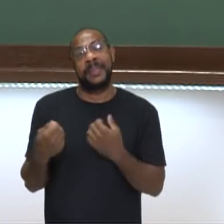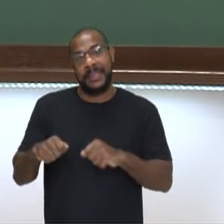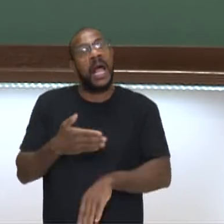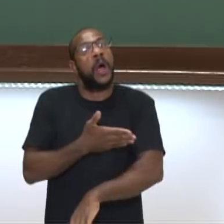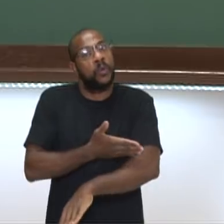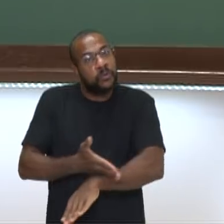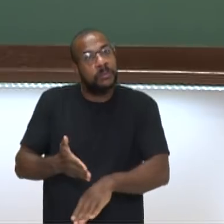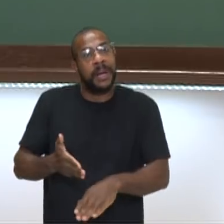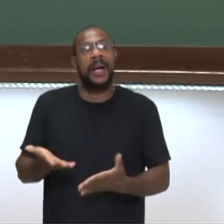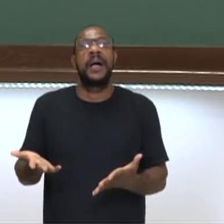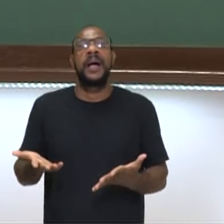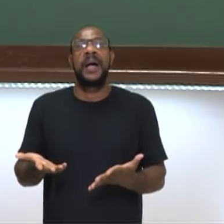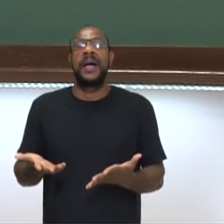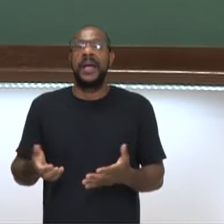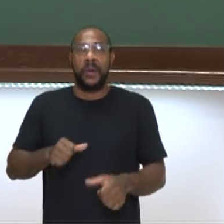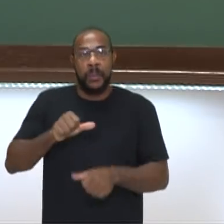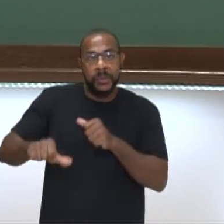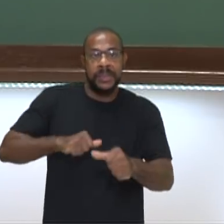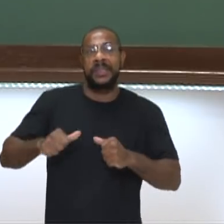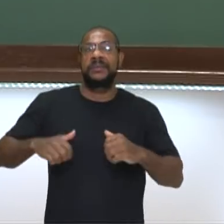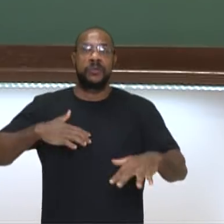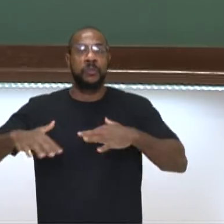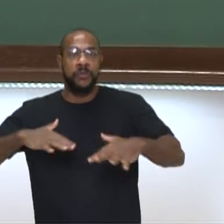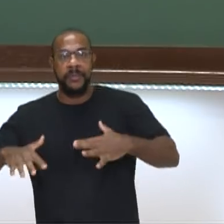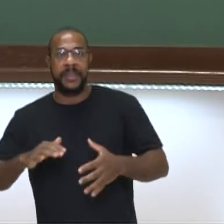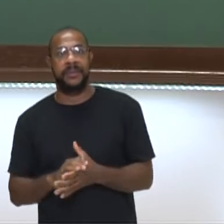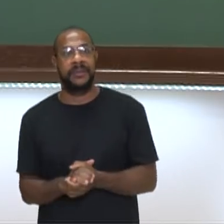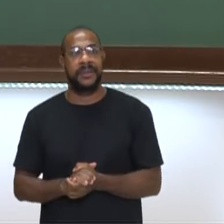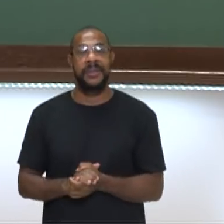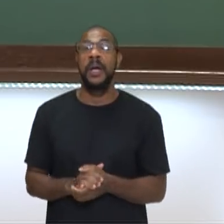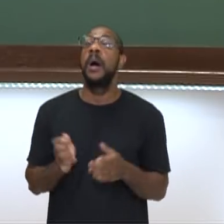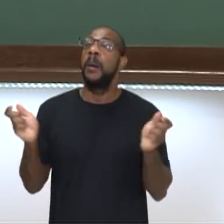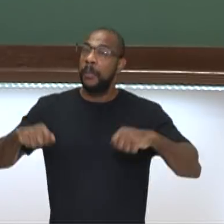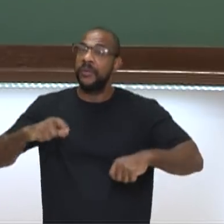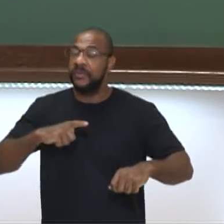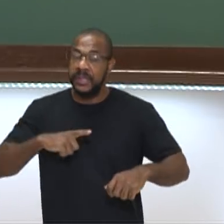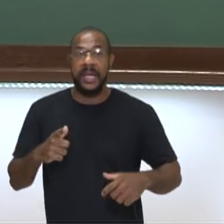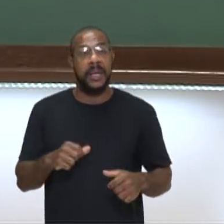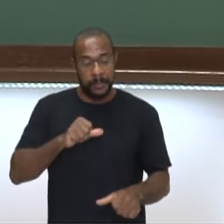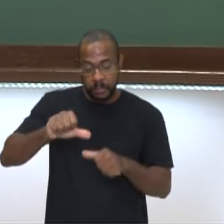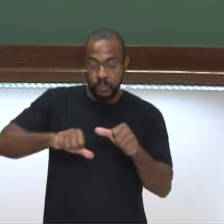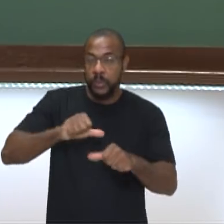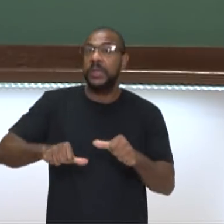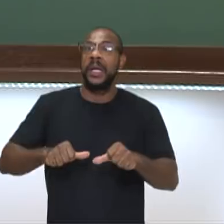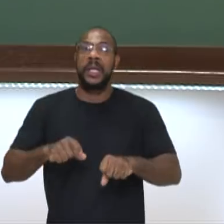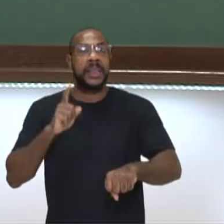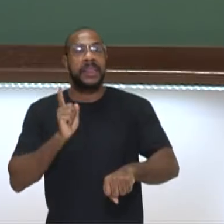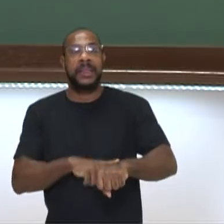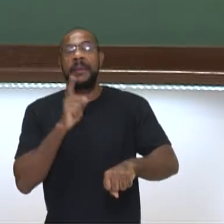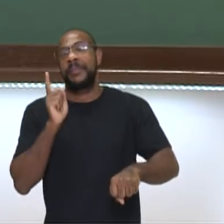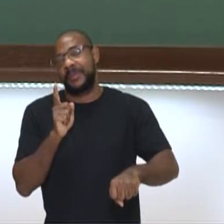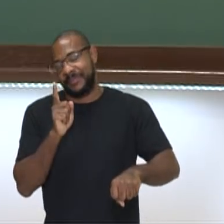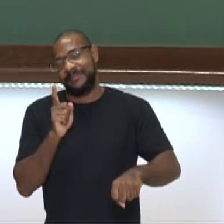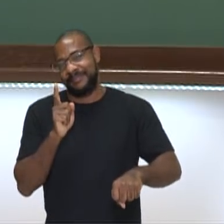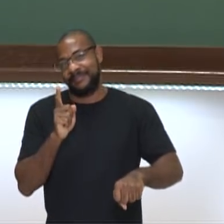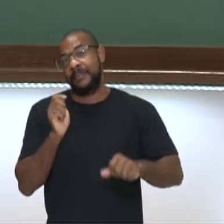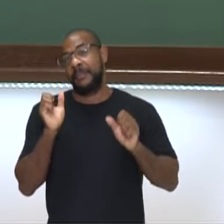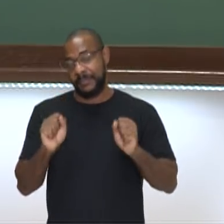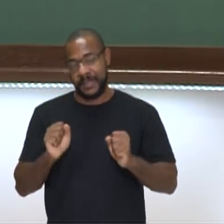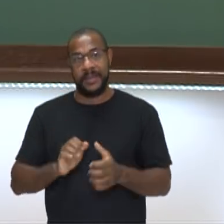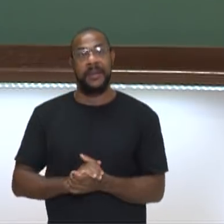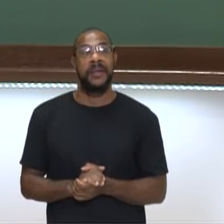principalmente naquele tempo mais rápido, eu posso ter mudanças do tempo. E a gente ainda tem